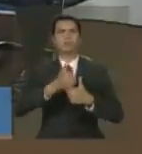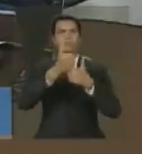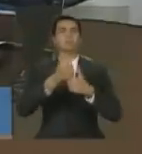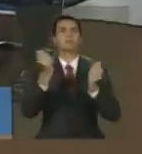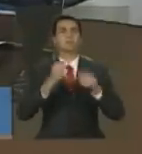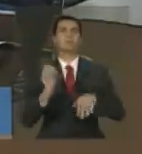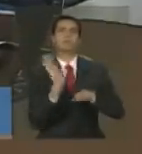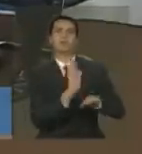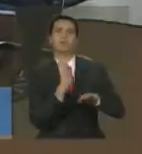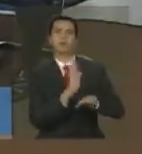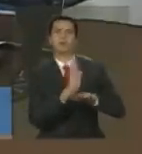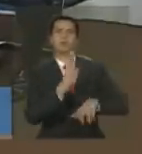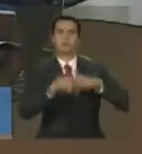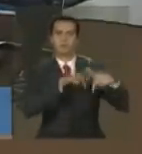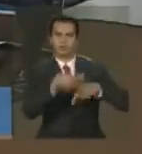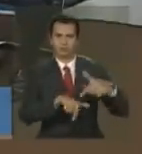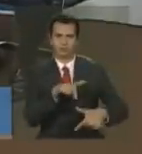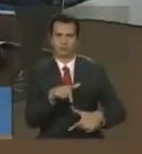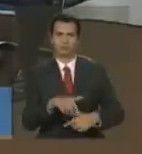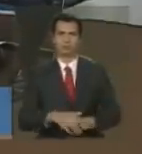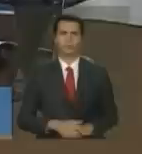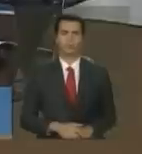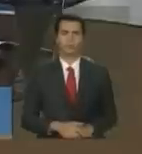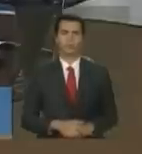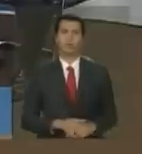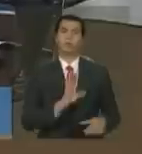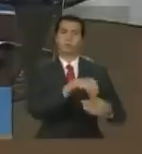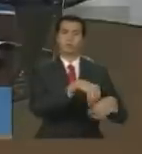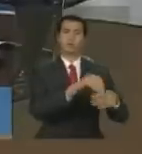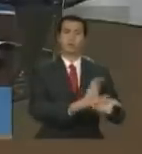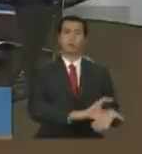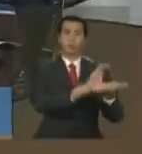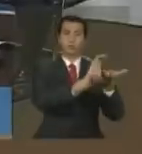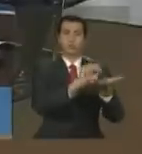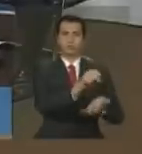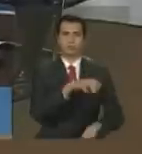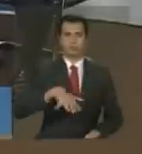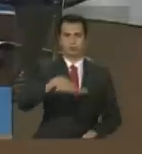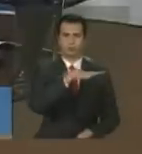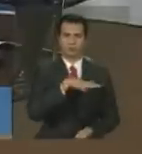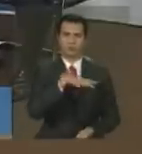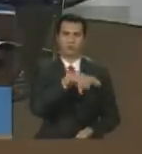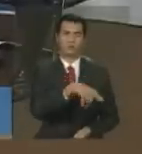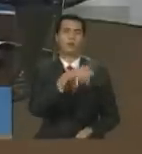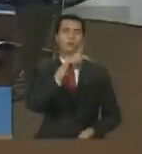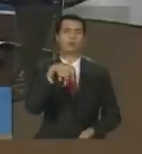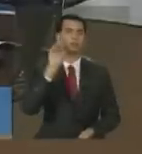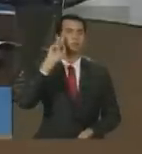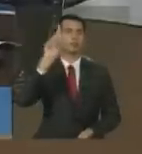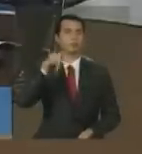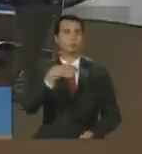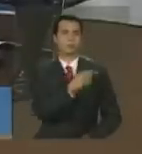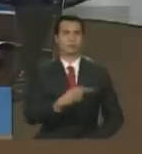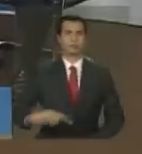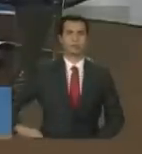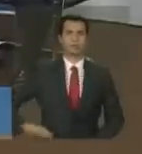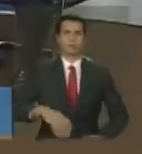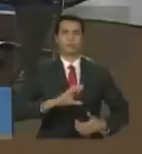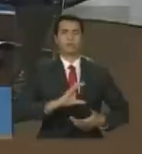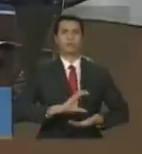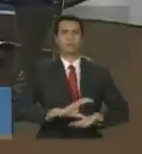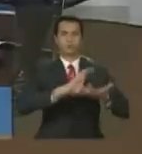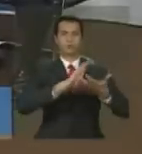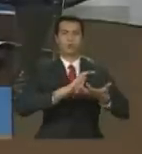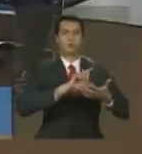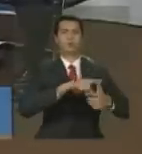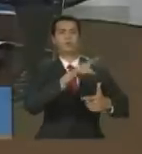administrador titular. No caso do conselho de assistência, o administrador titular é o presidente do conselho, o administrador adjunto é